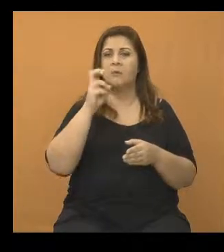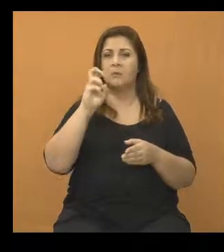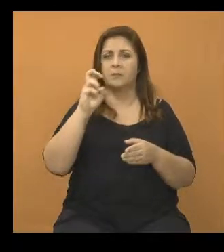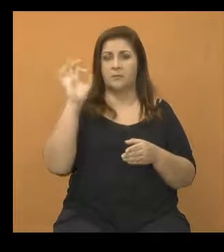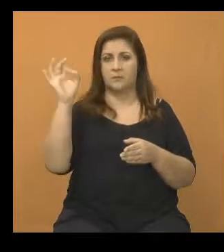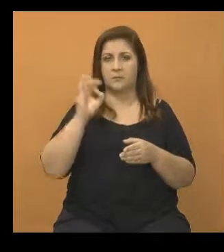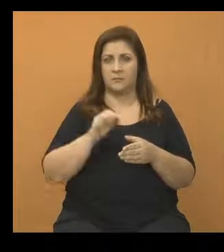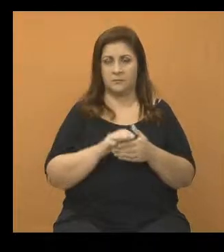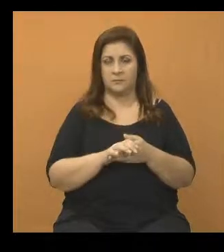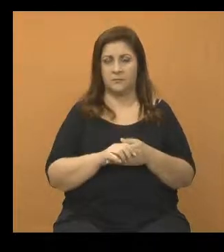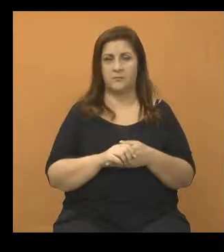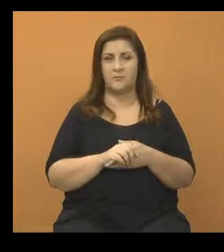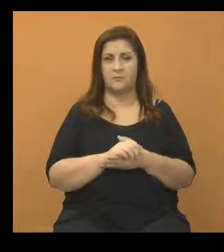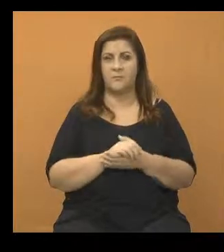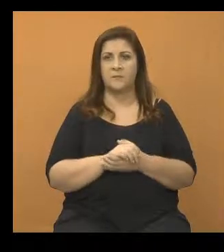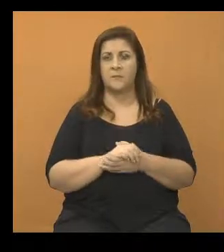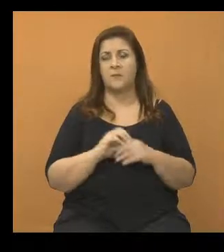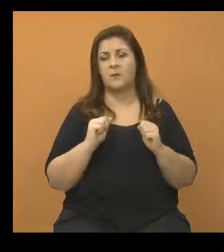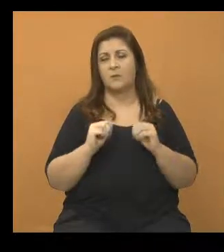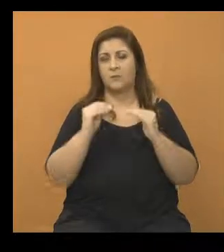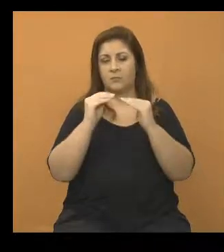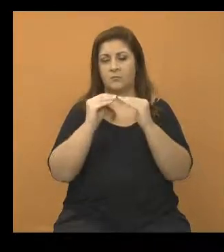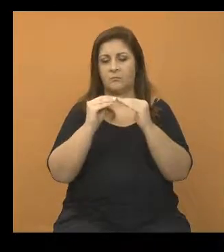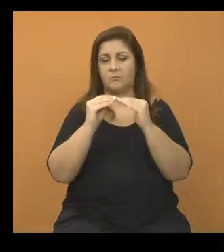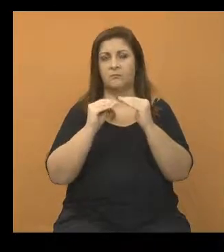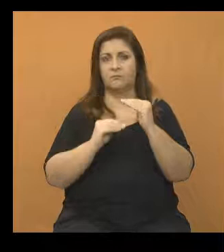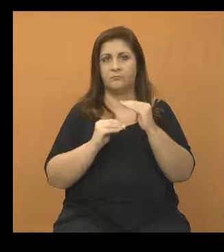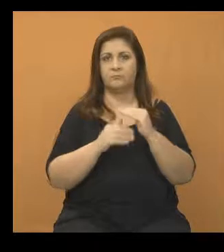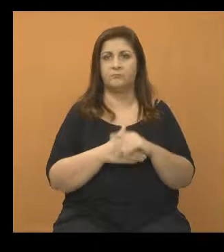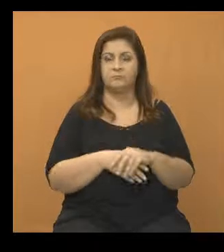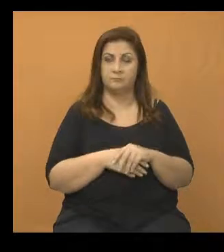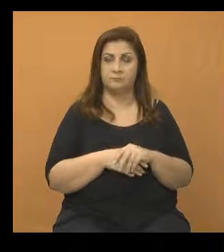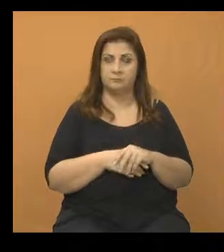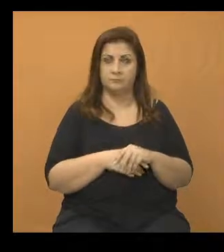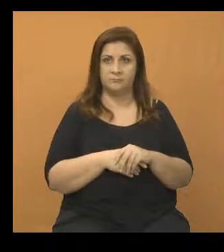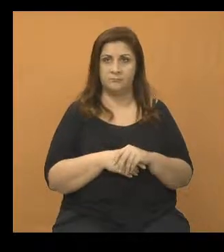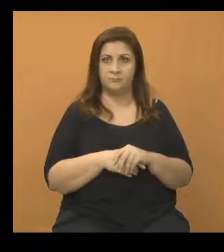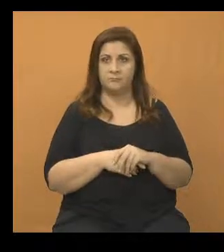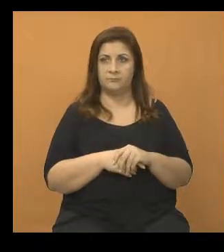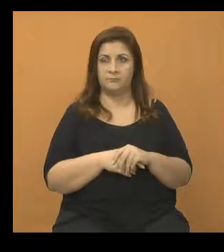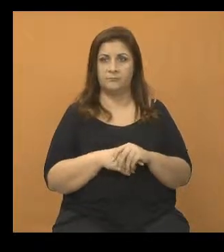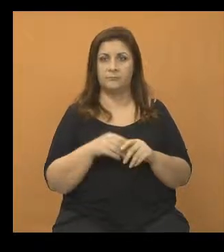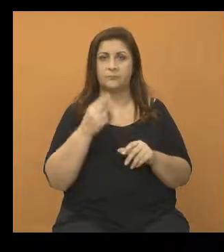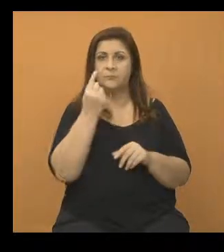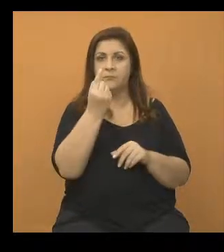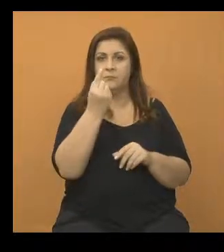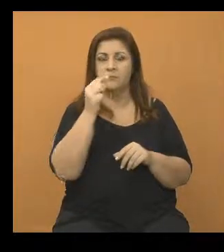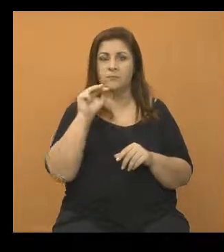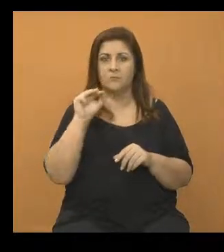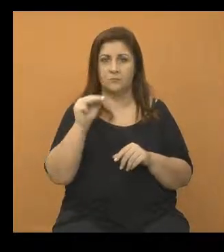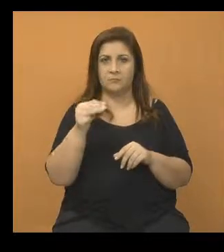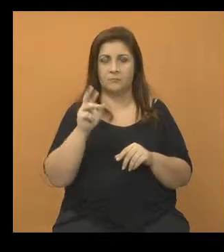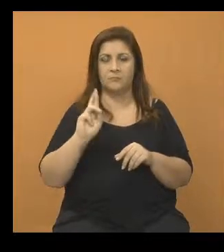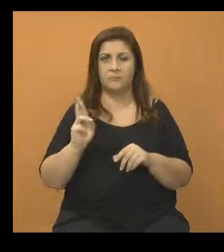Então, existe a possibilidade dessa redução, e aqui a gente firmou em R$1 milhão